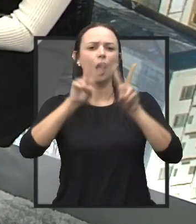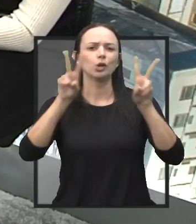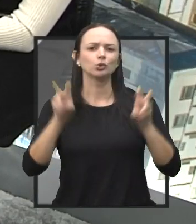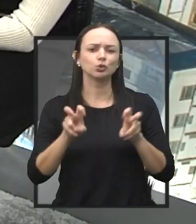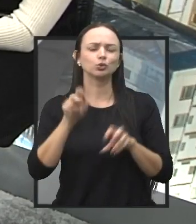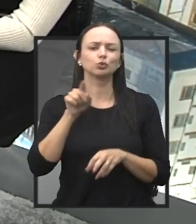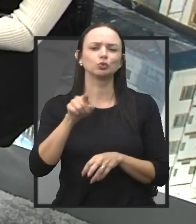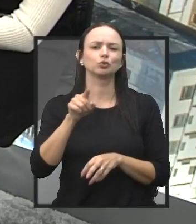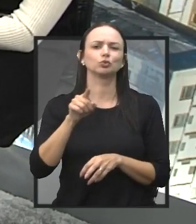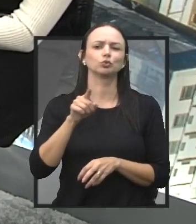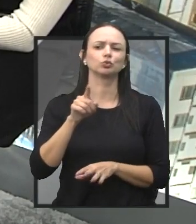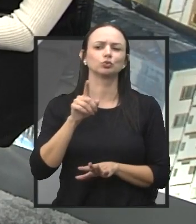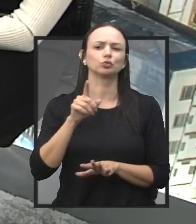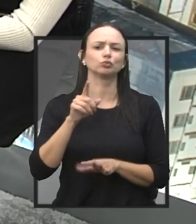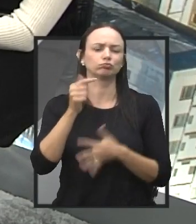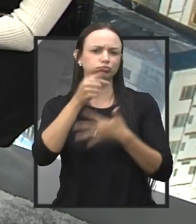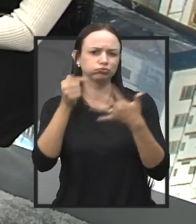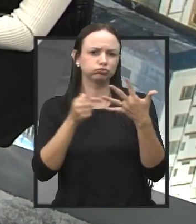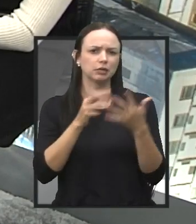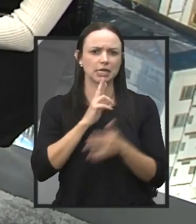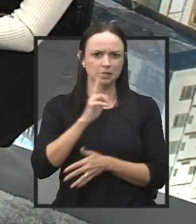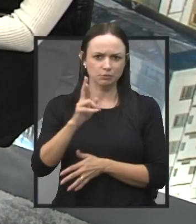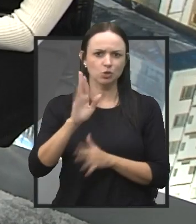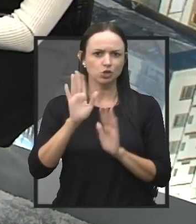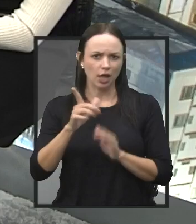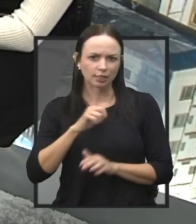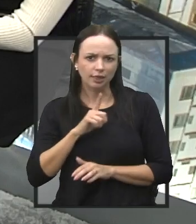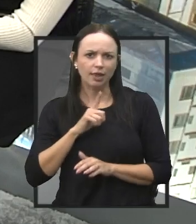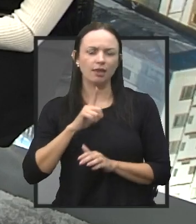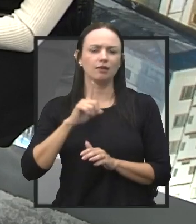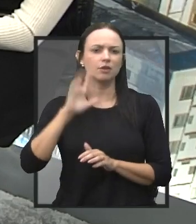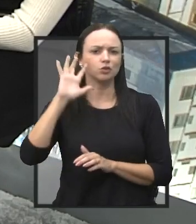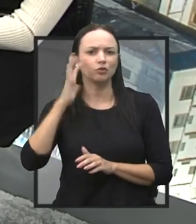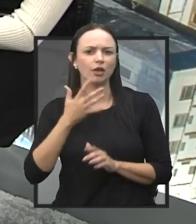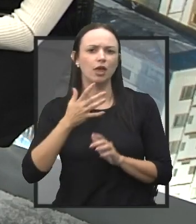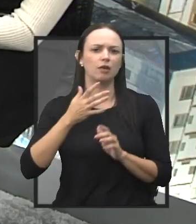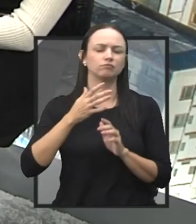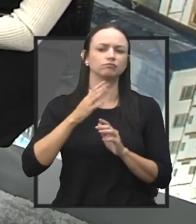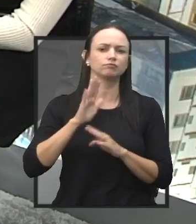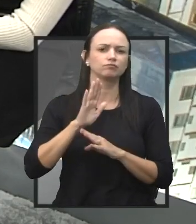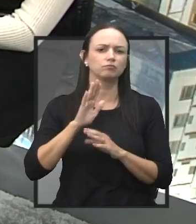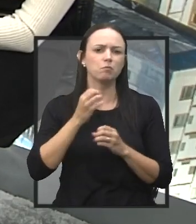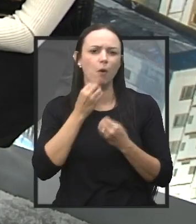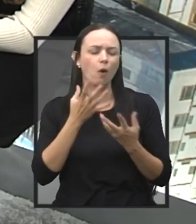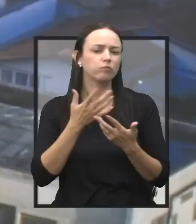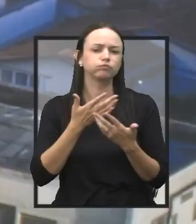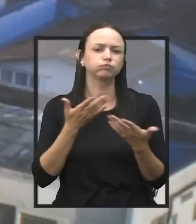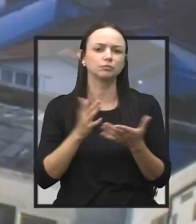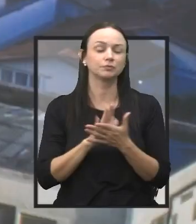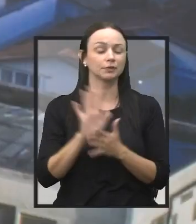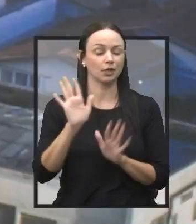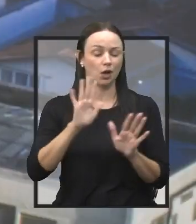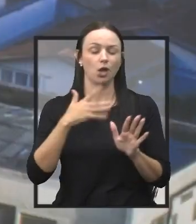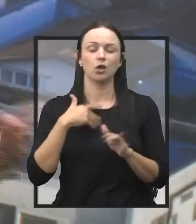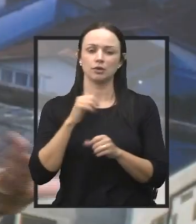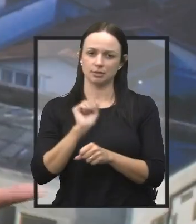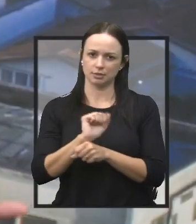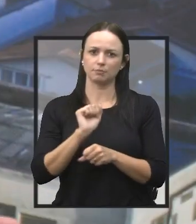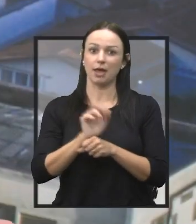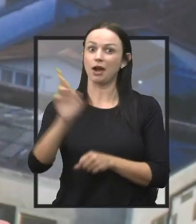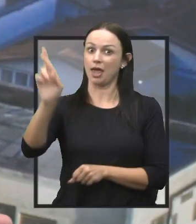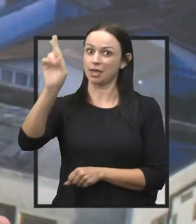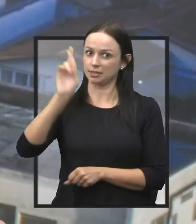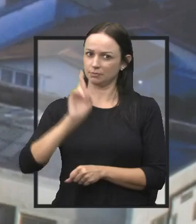obteve alguma resposta mais favorável, positiva, resolutiva ou ainda está aguardando? Eu ainda aguardo as respostas